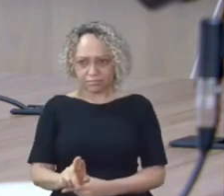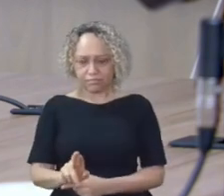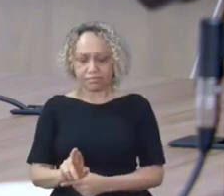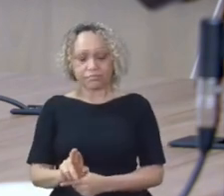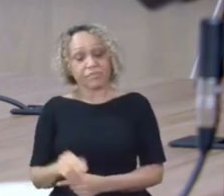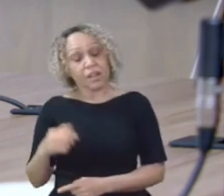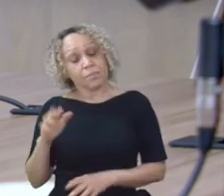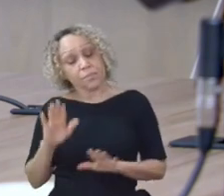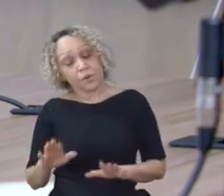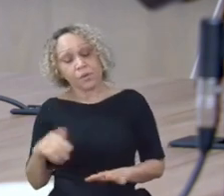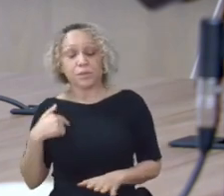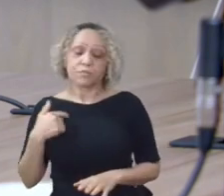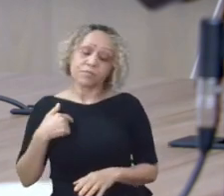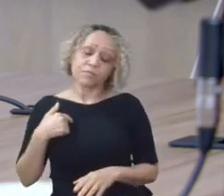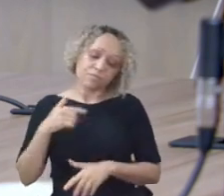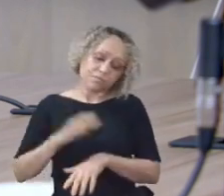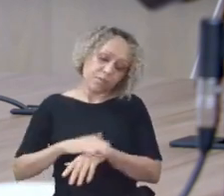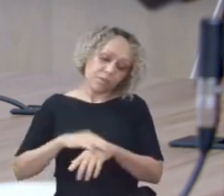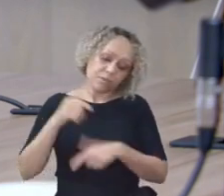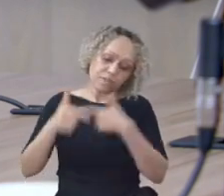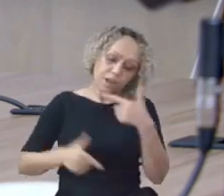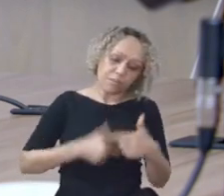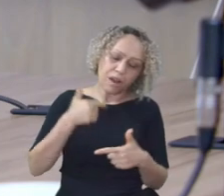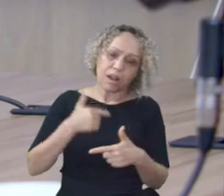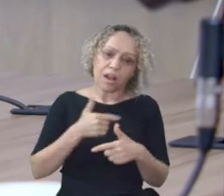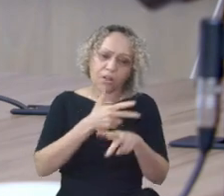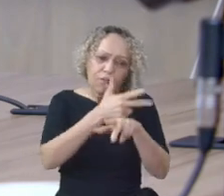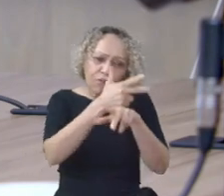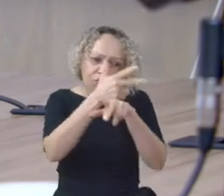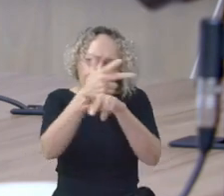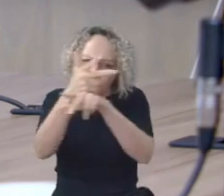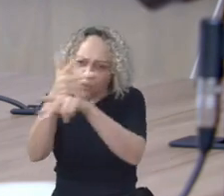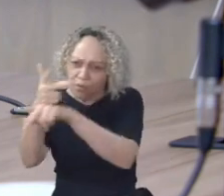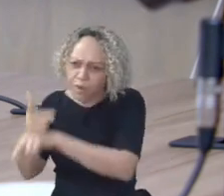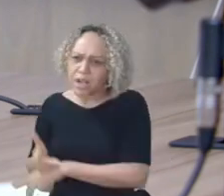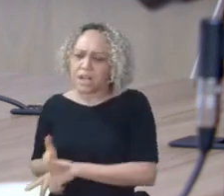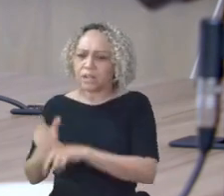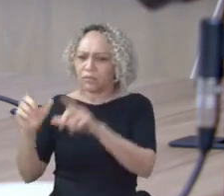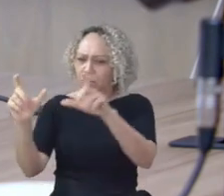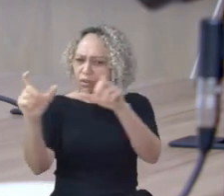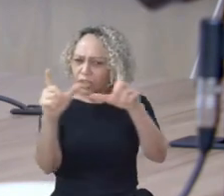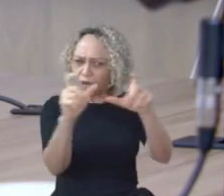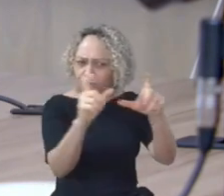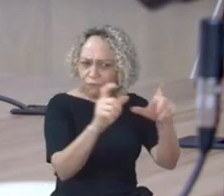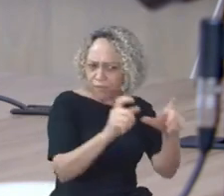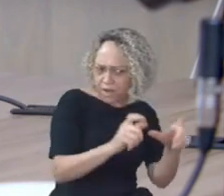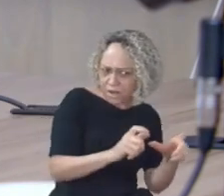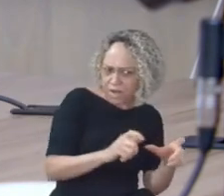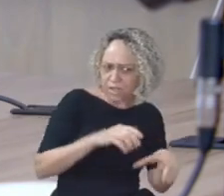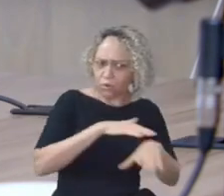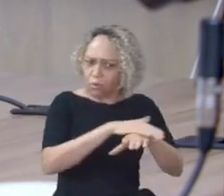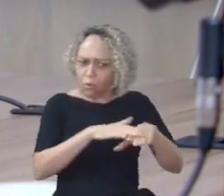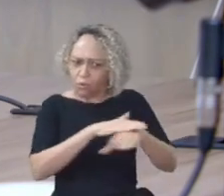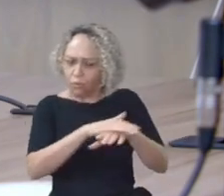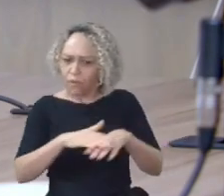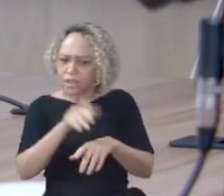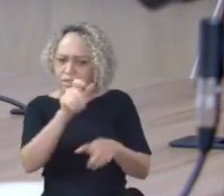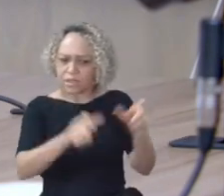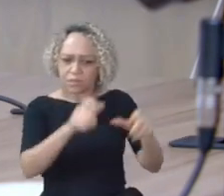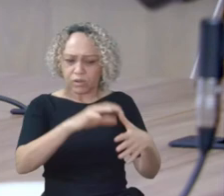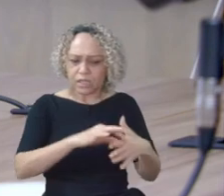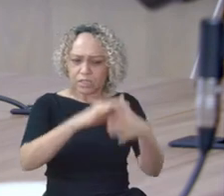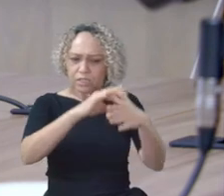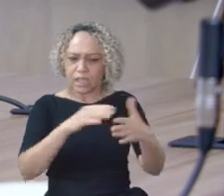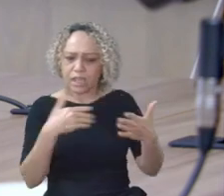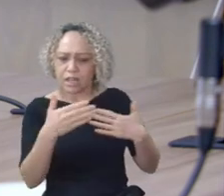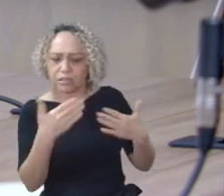meu trabalho, fotografando, filmando as lideranças, participando das mesas e tal. E aí chegou uma mãe com 2 criancinhas